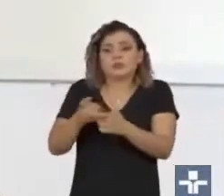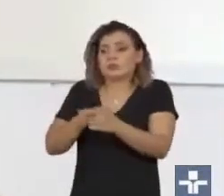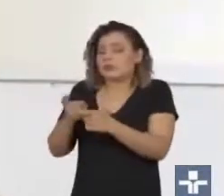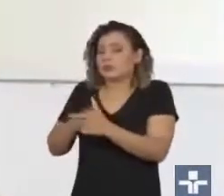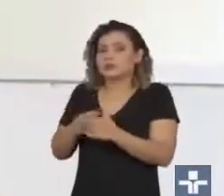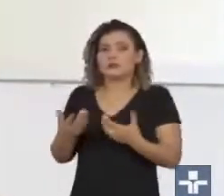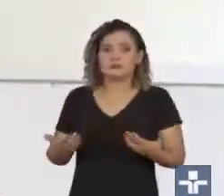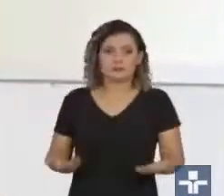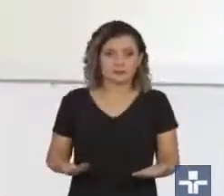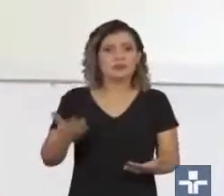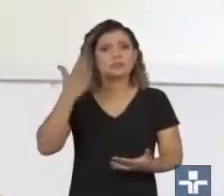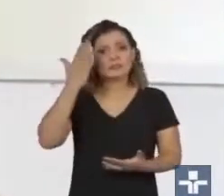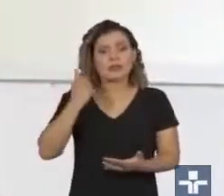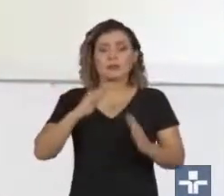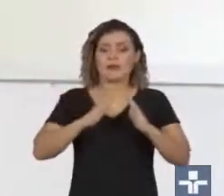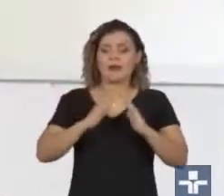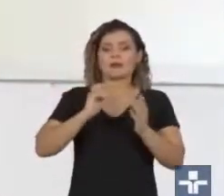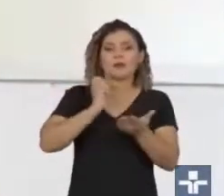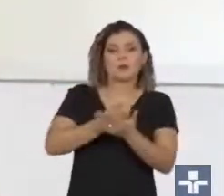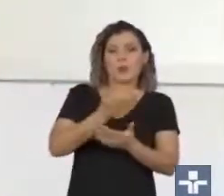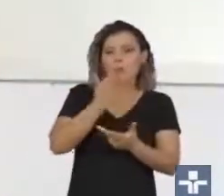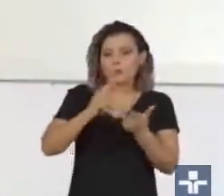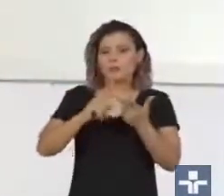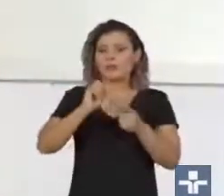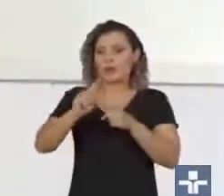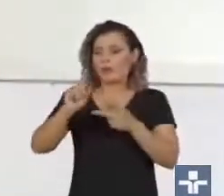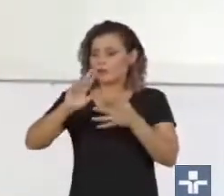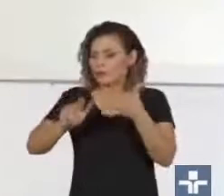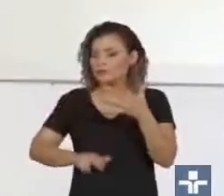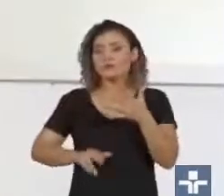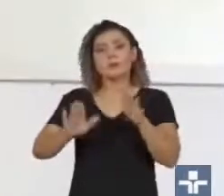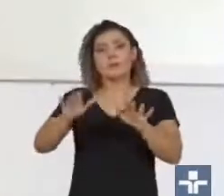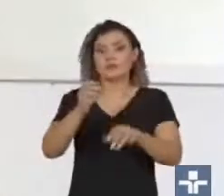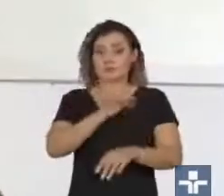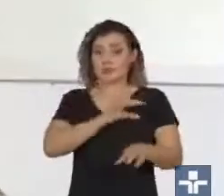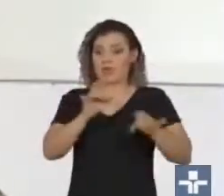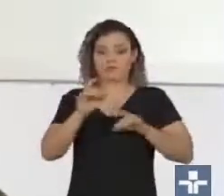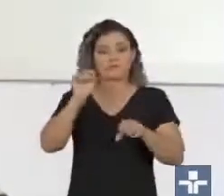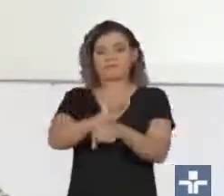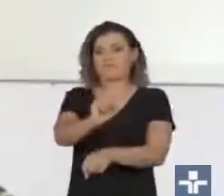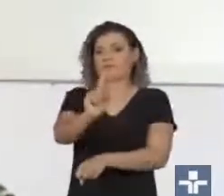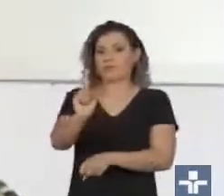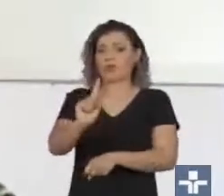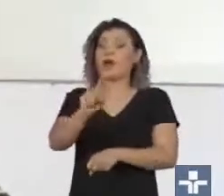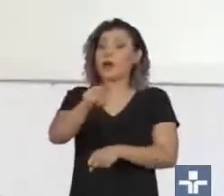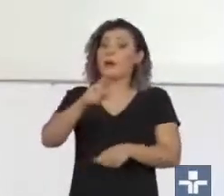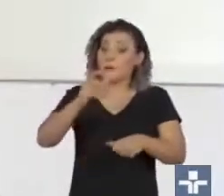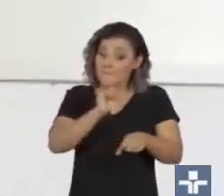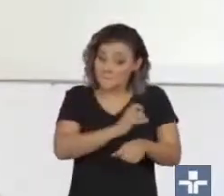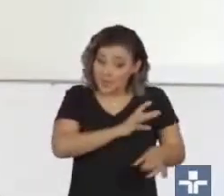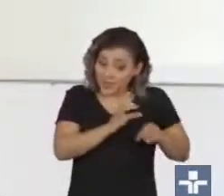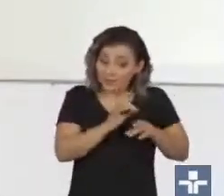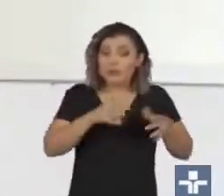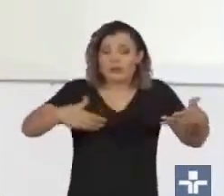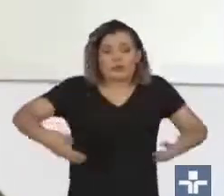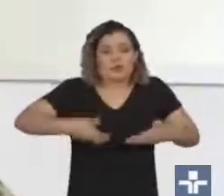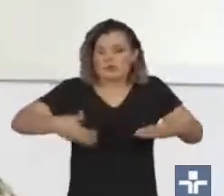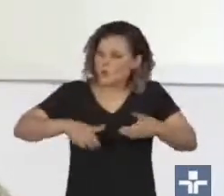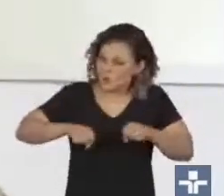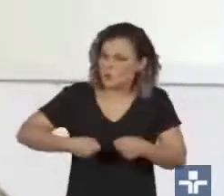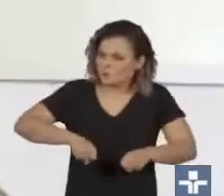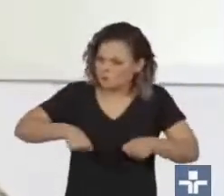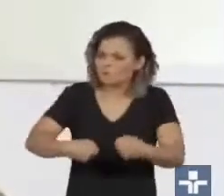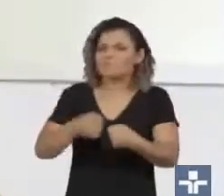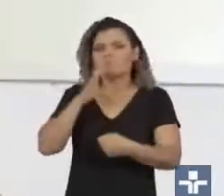os custos de uma casa. Mas, assim, esse medo não pode te paralisar, pelo contrário, tem que te mover. Então, é